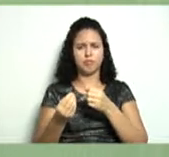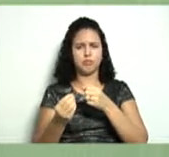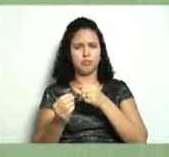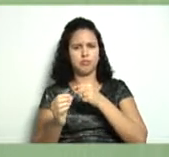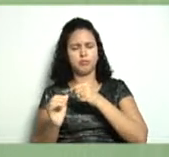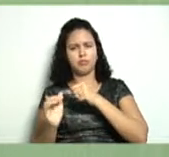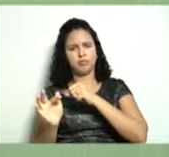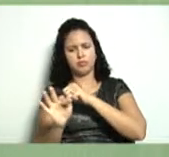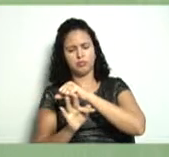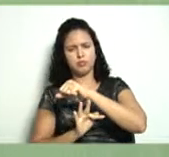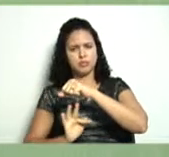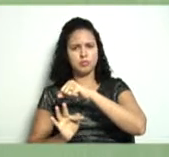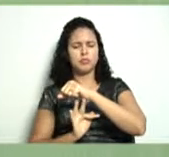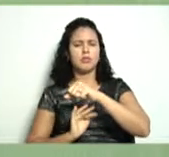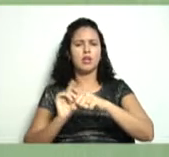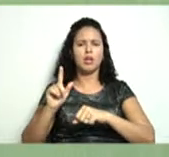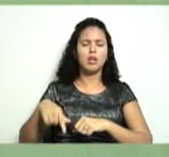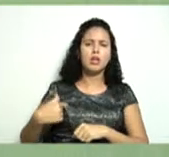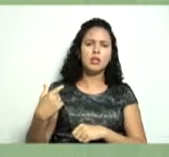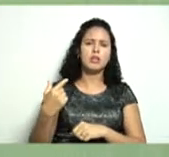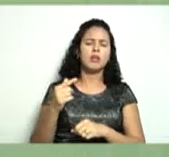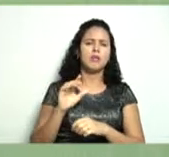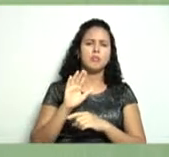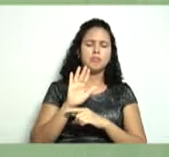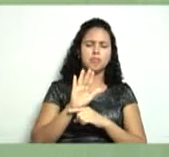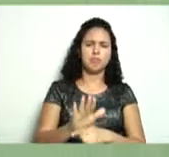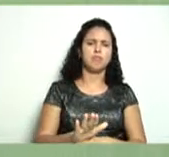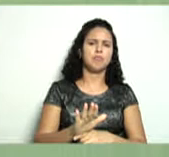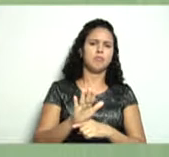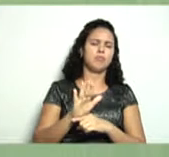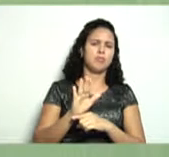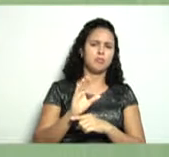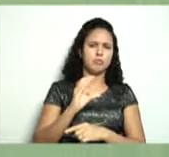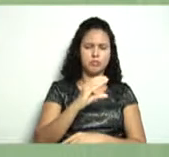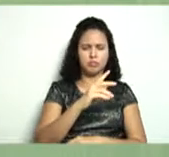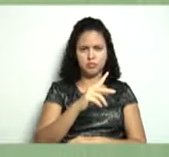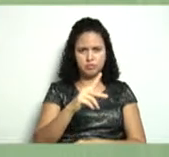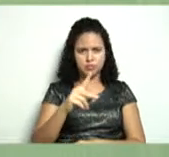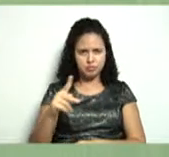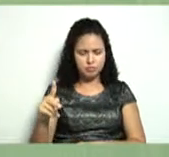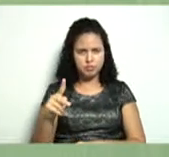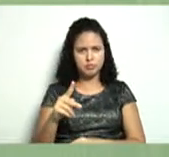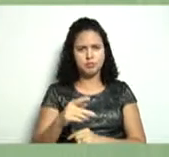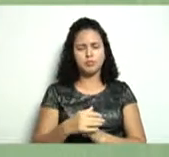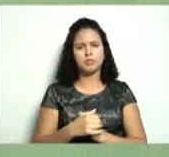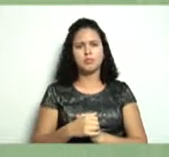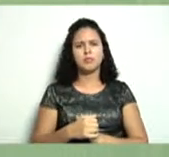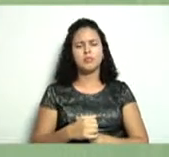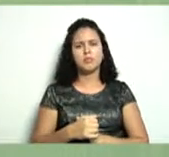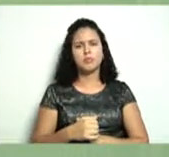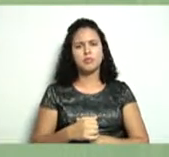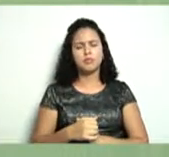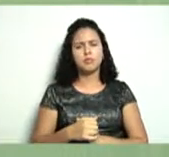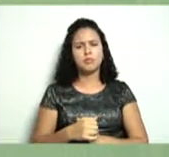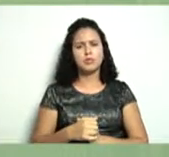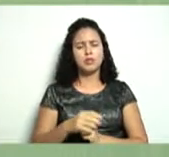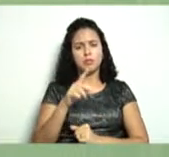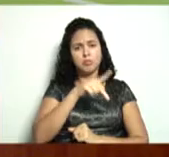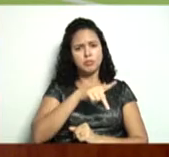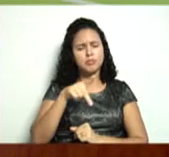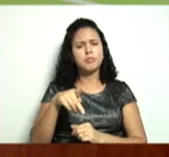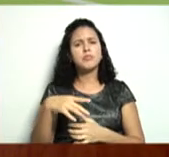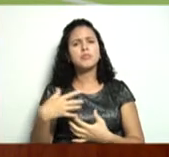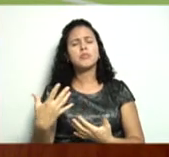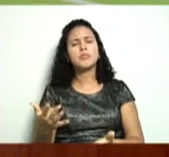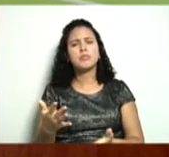É aquilo que você deseja para a sua cooperativa. Professora, antes da conclusão aí